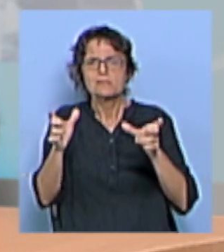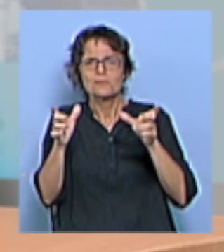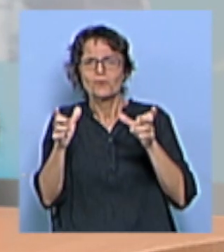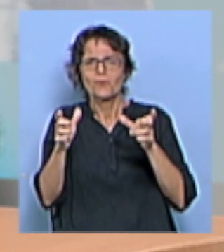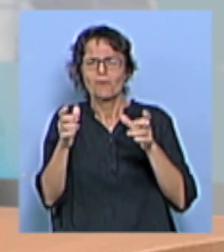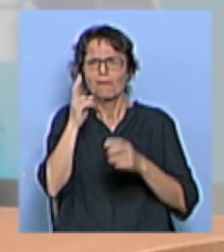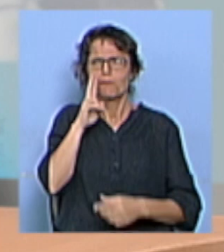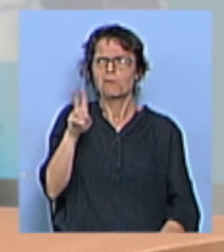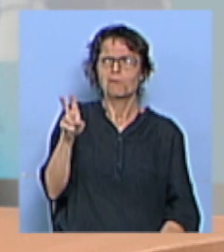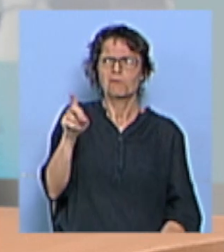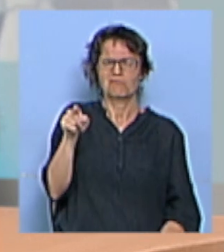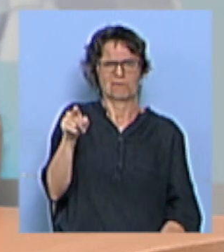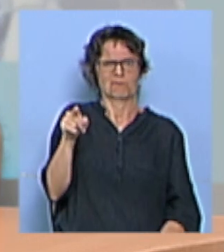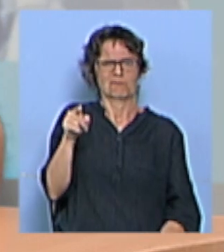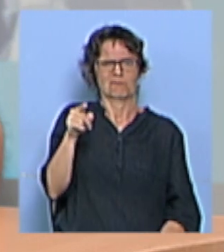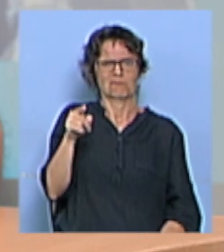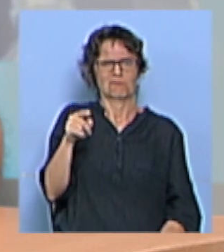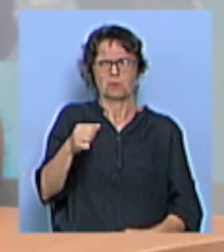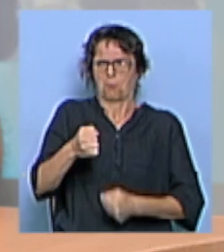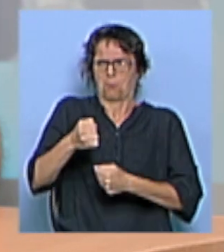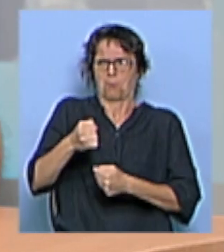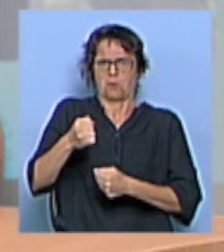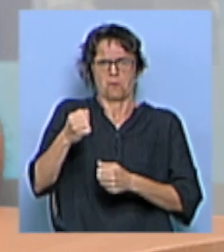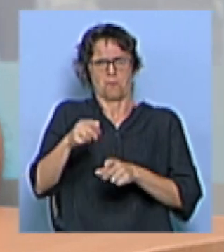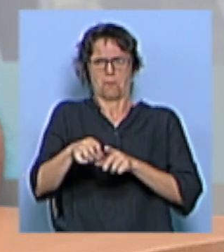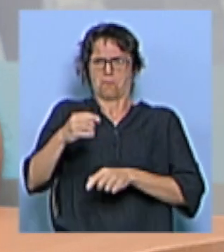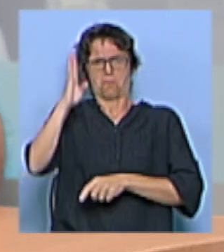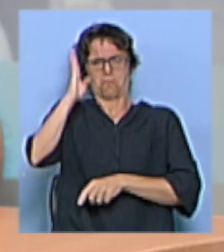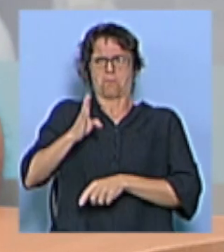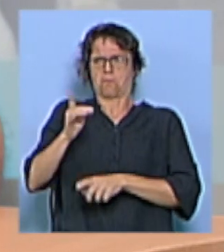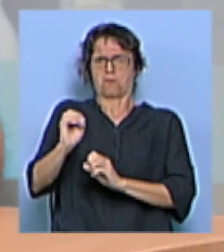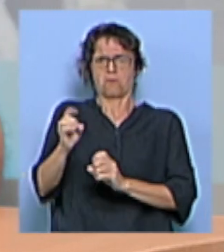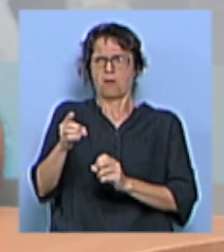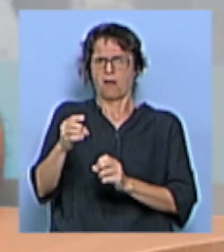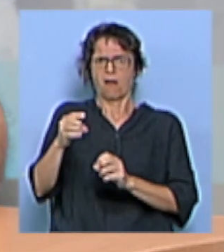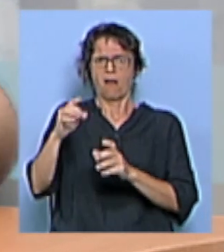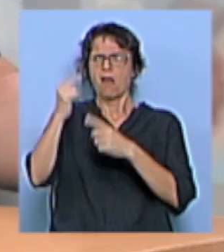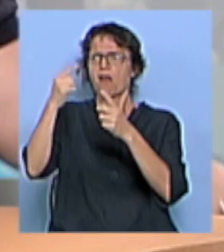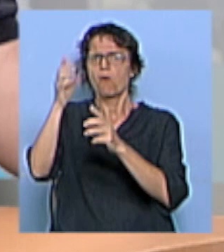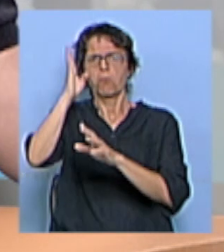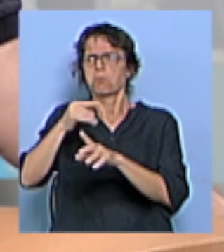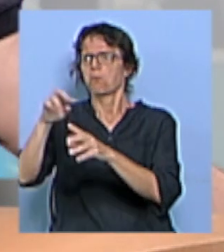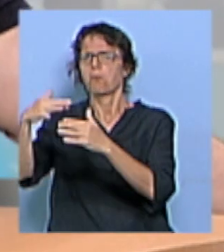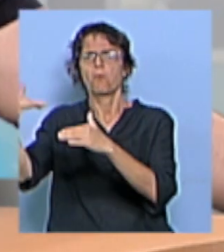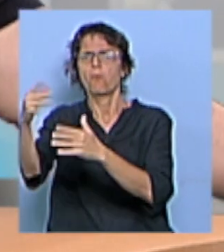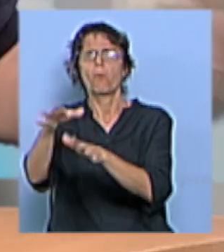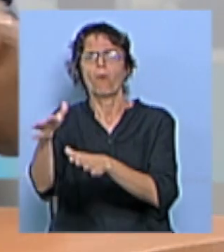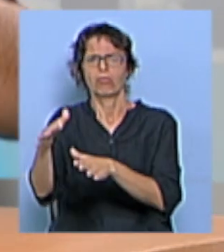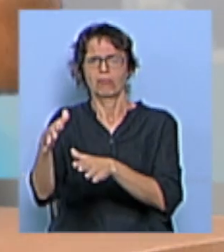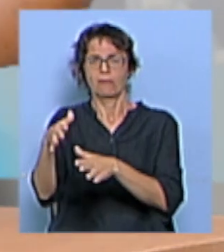Ora, um Messias guerreiro tem que ter armas, exército, e não ir sem